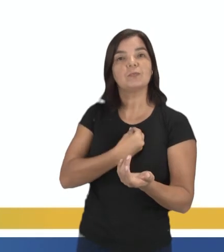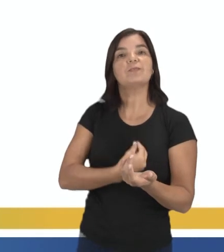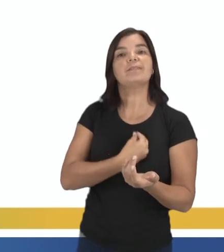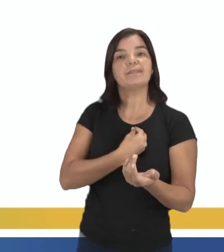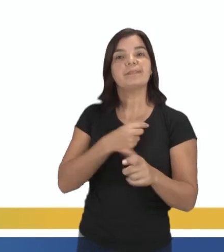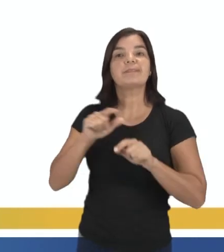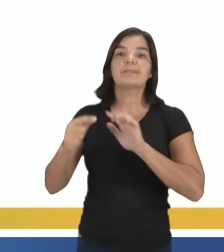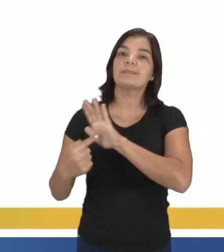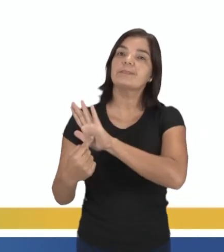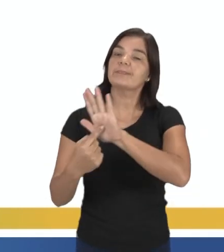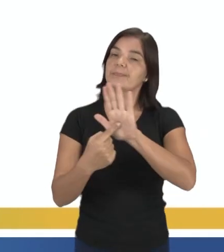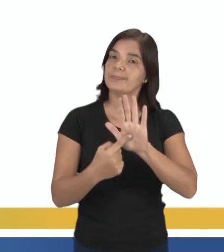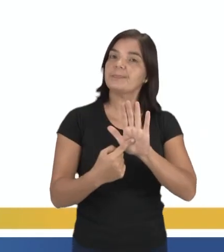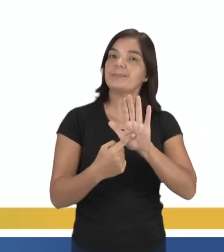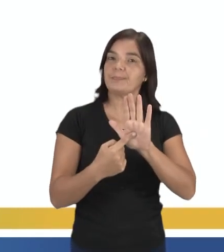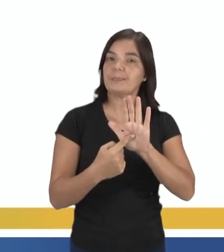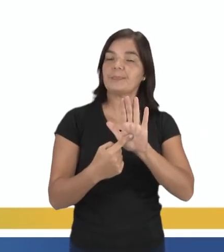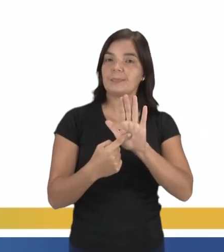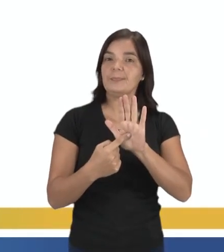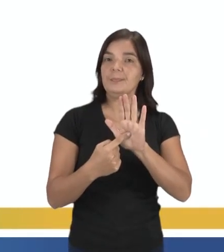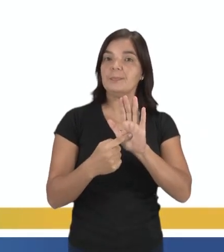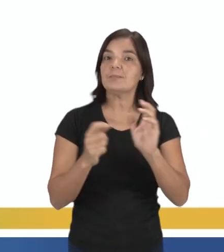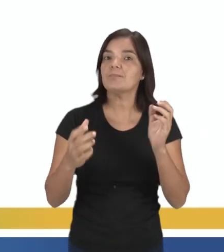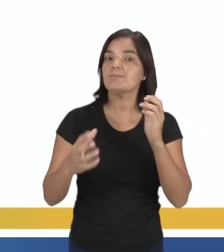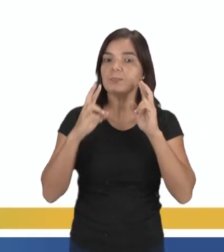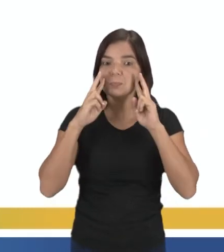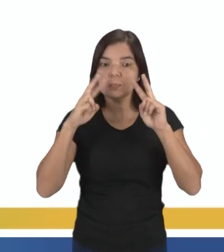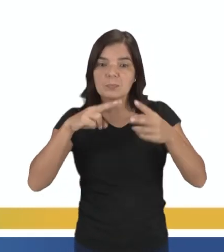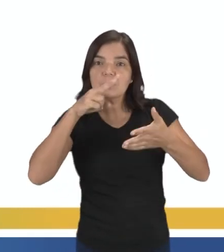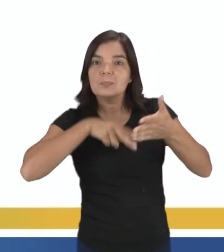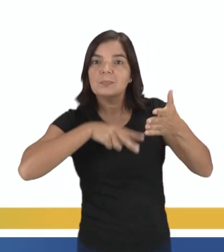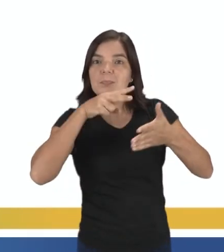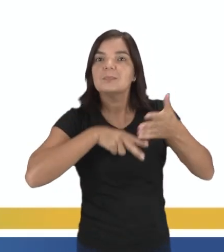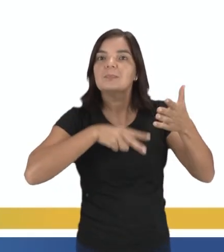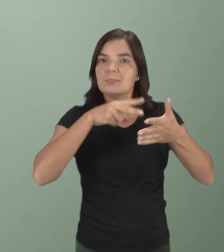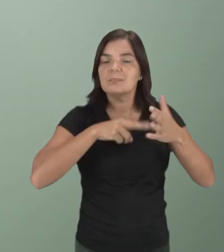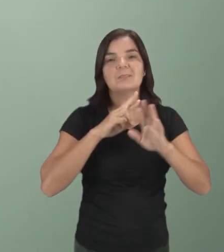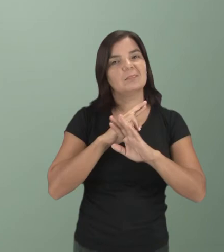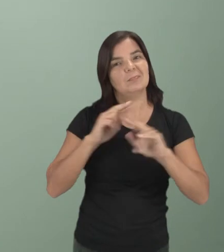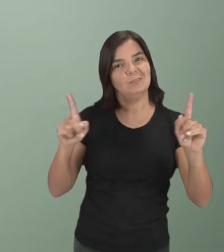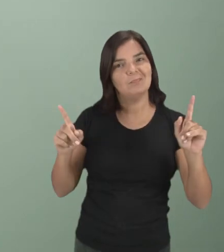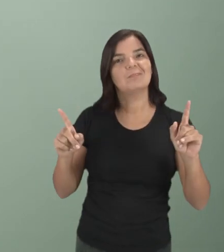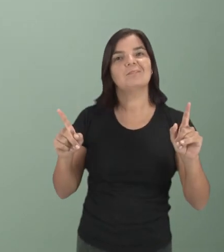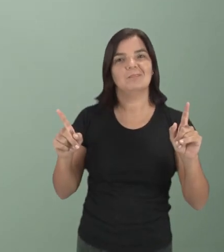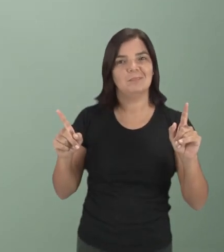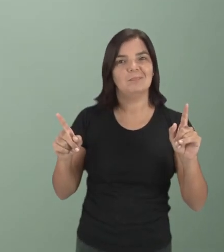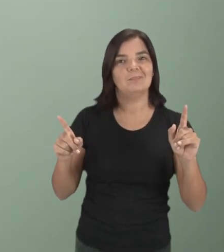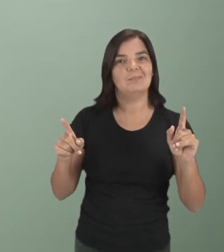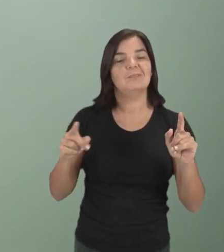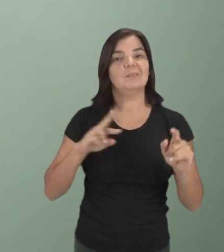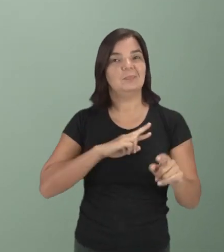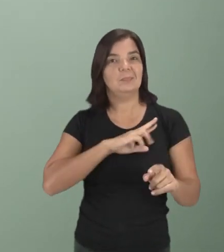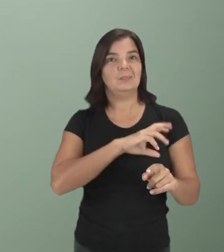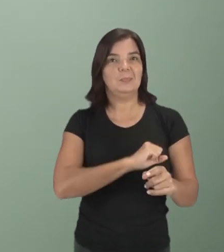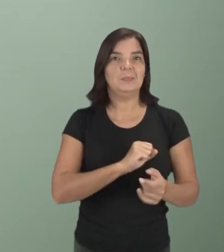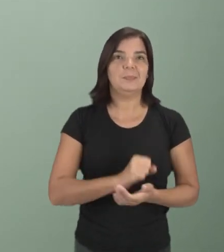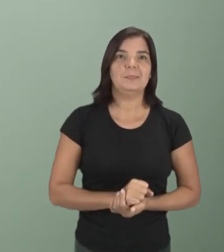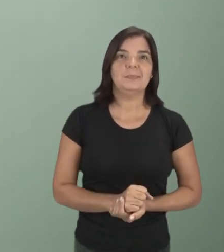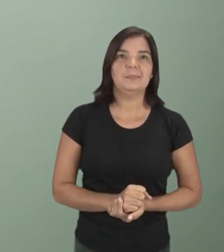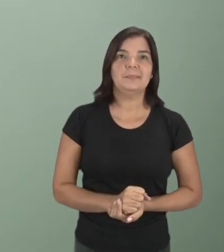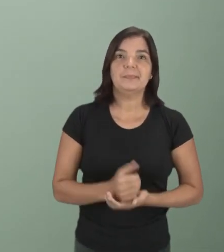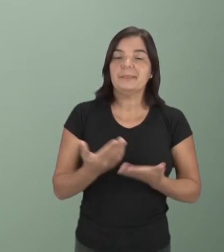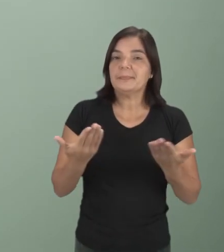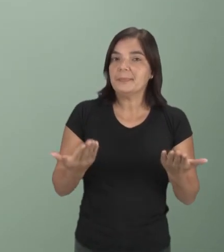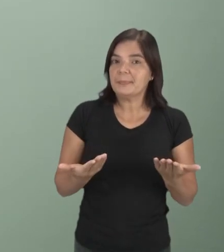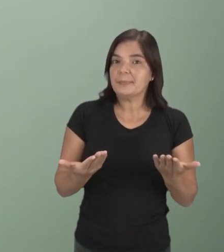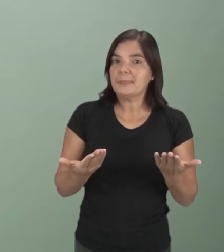e trabalha também uma certa aventura que prende o leitor de uma maneira diferenciada, como se via no romantismo.